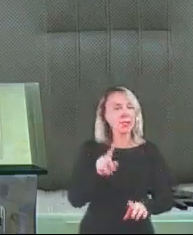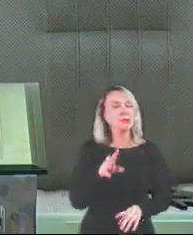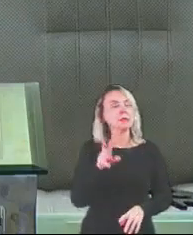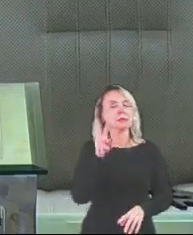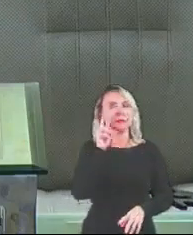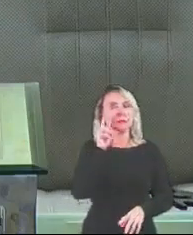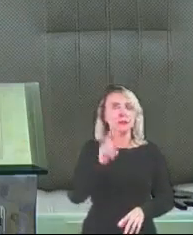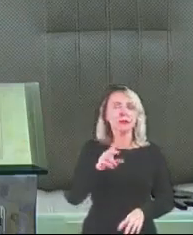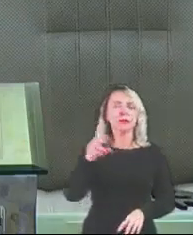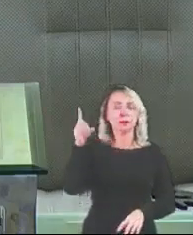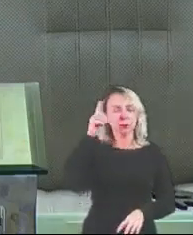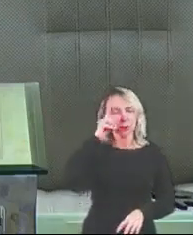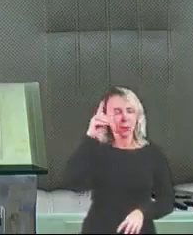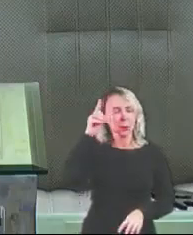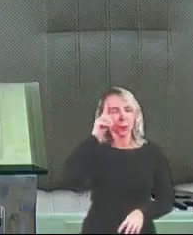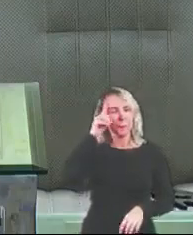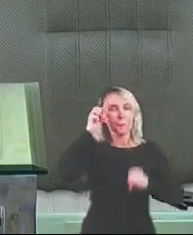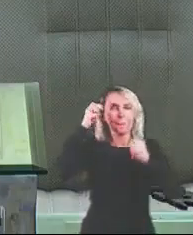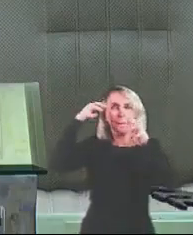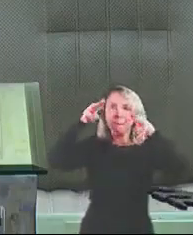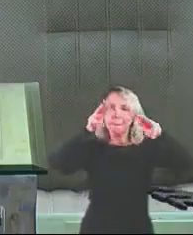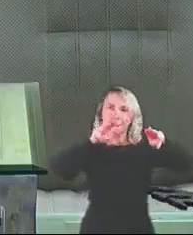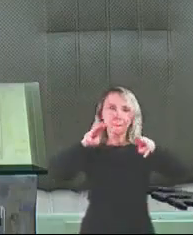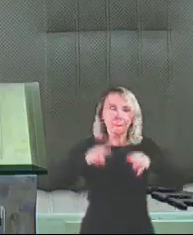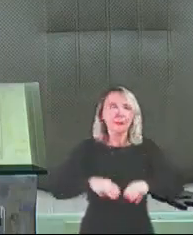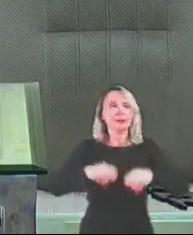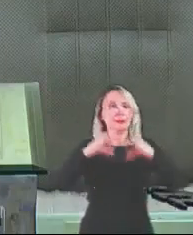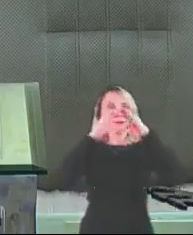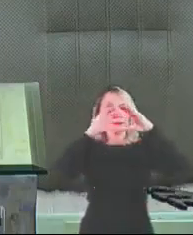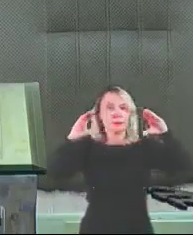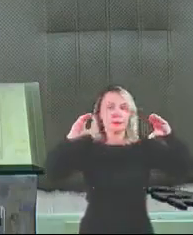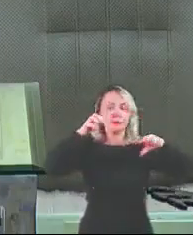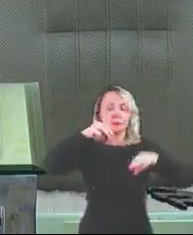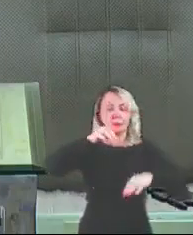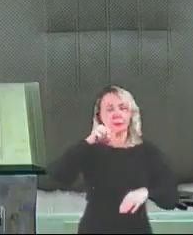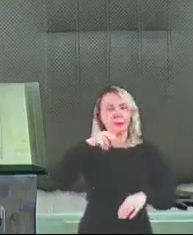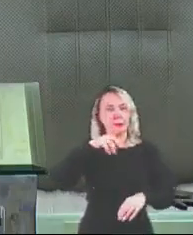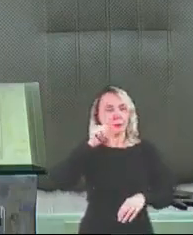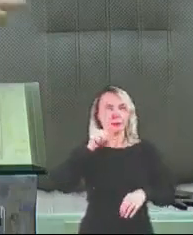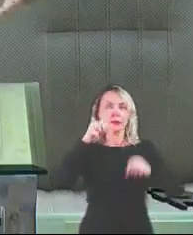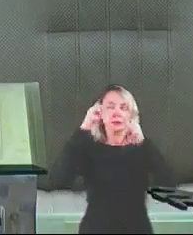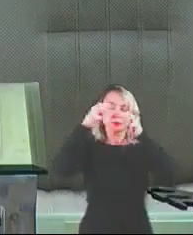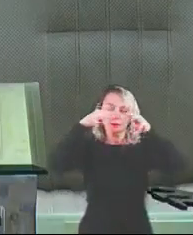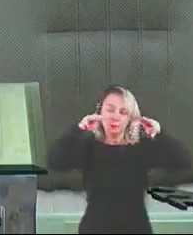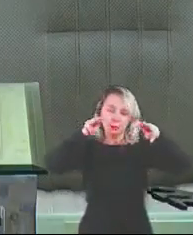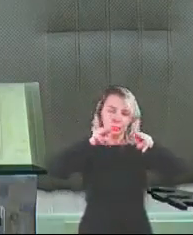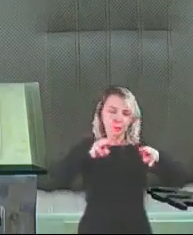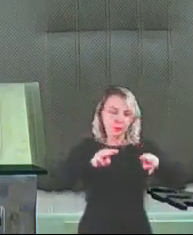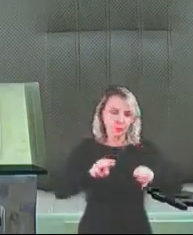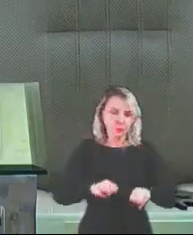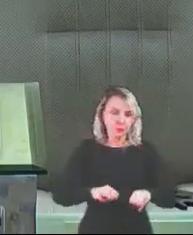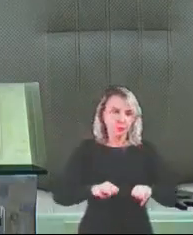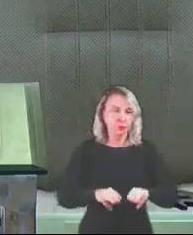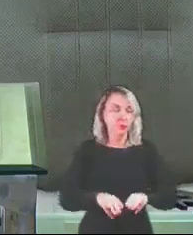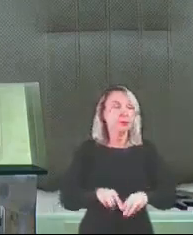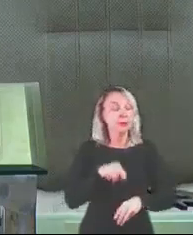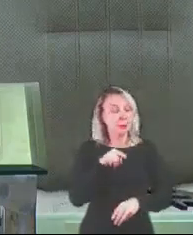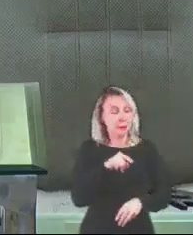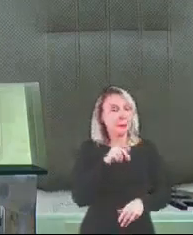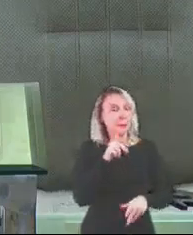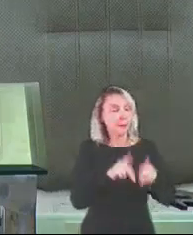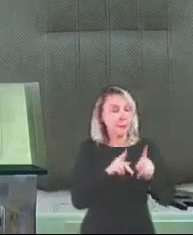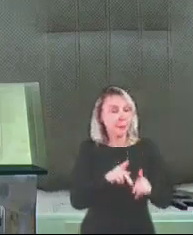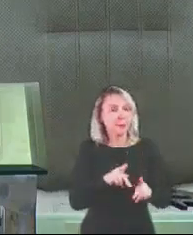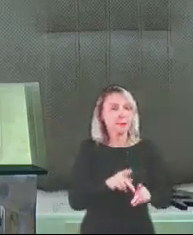todo dia este povo comia novidade da terra. Este povo comeu codornizes quando clamou a Deus e queriam comer carne. Deus mandou um vento